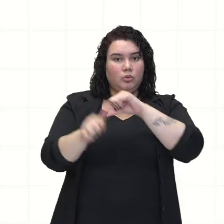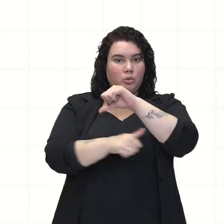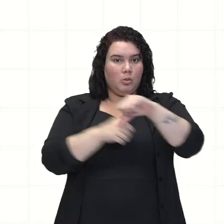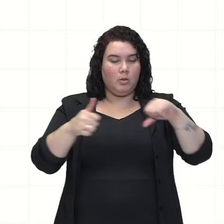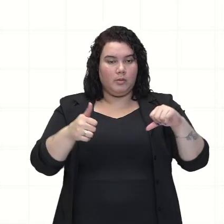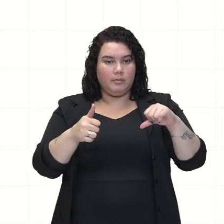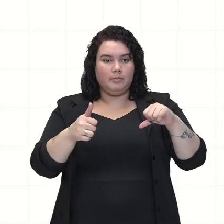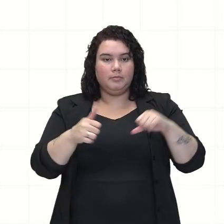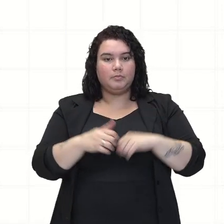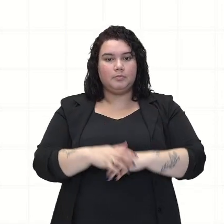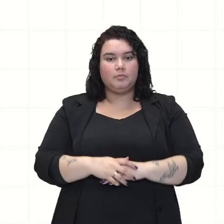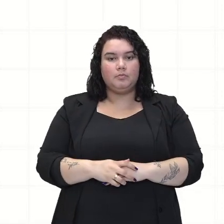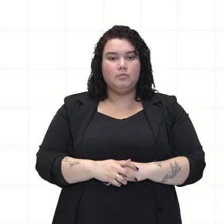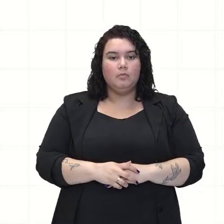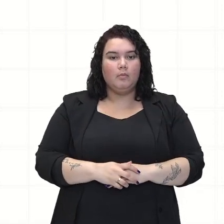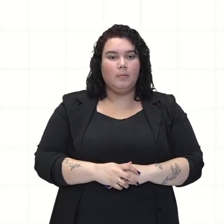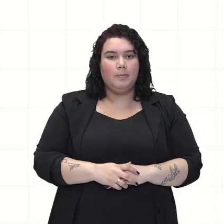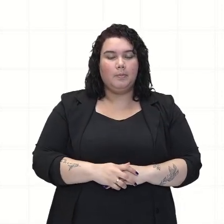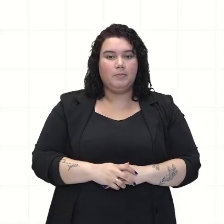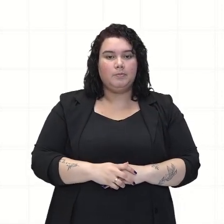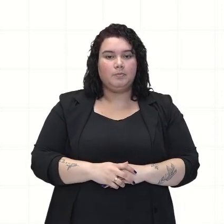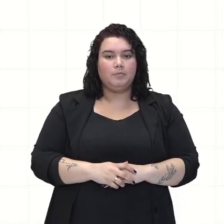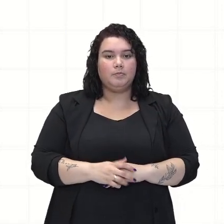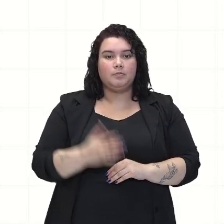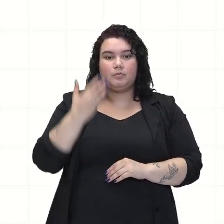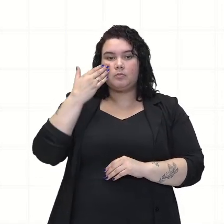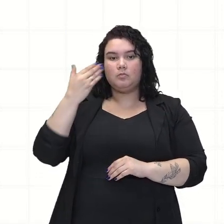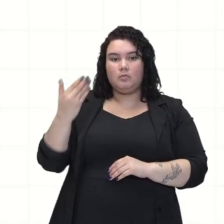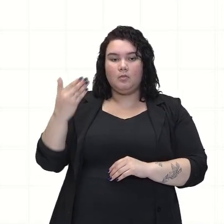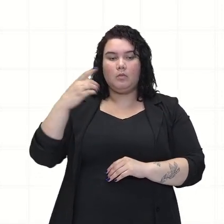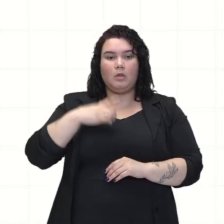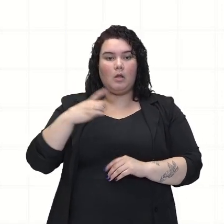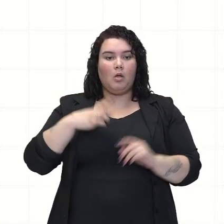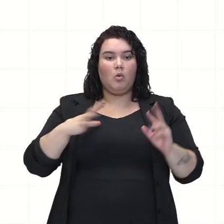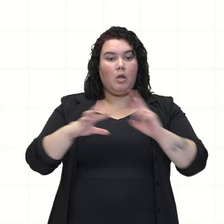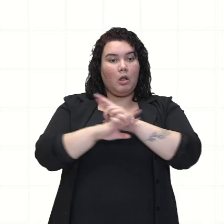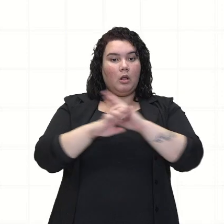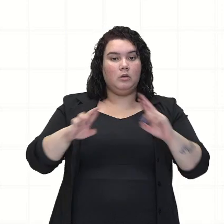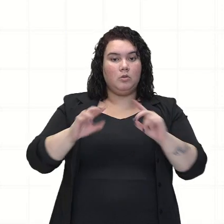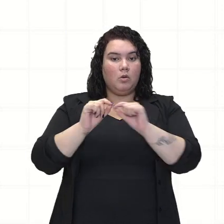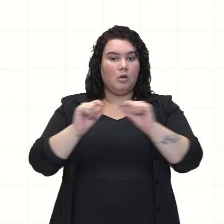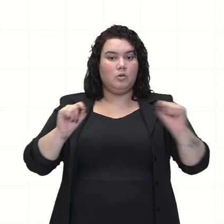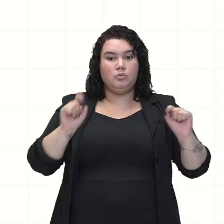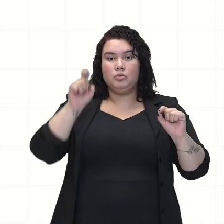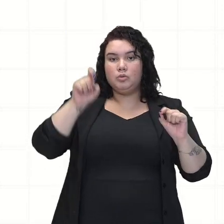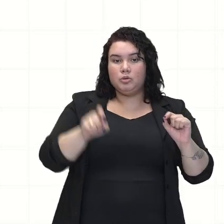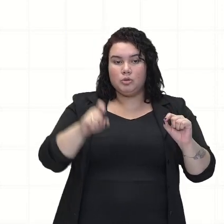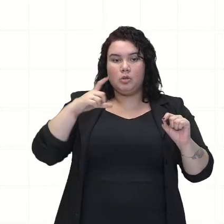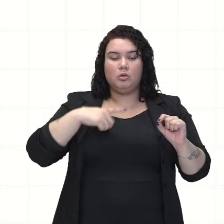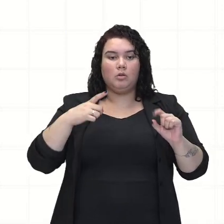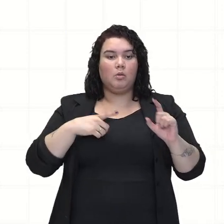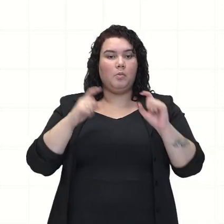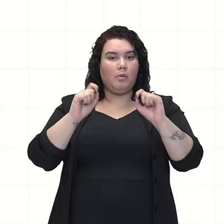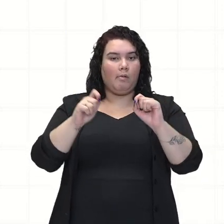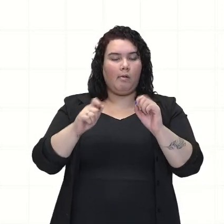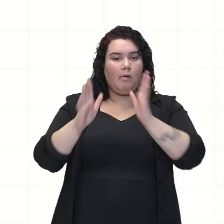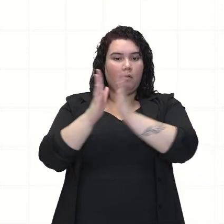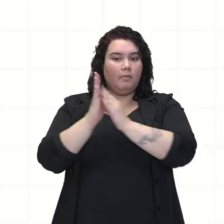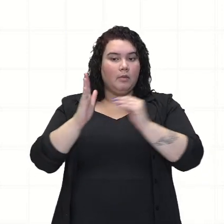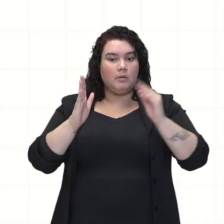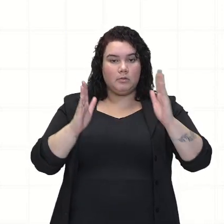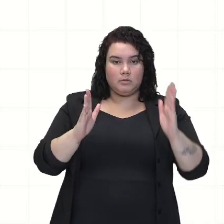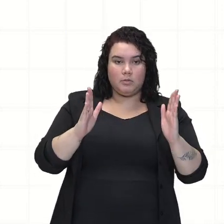Então, nós temos aqui, ó, na reflexão em relação ao eixo X abaixo, ó, temos aqui, ó,